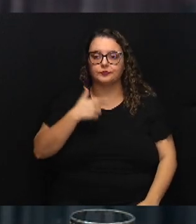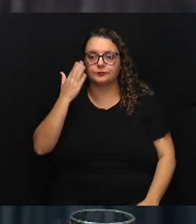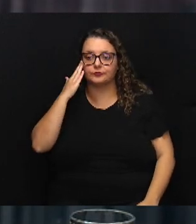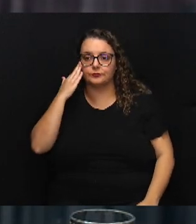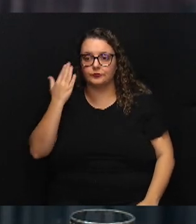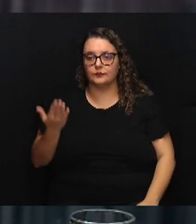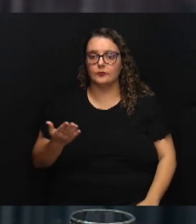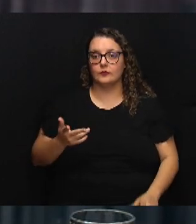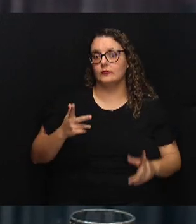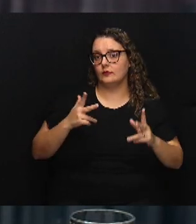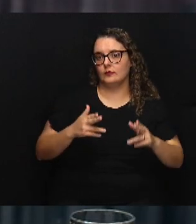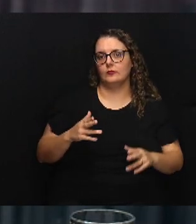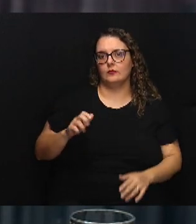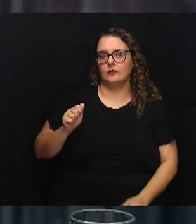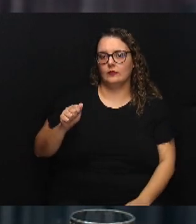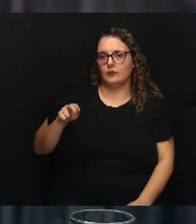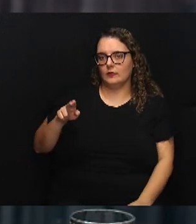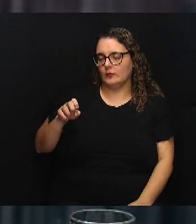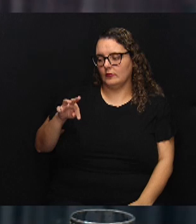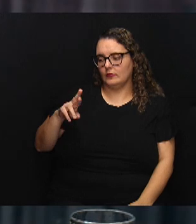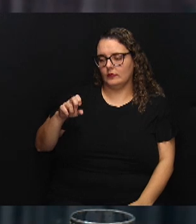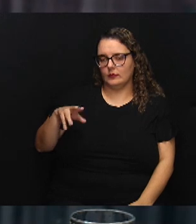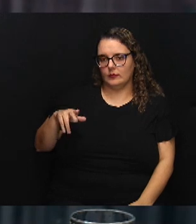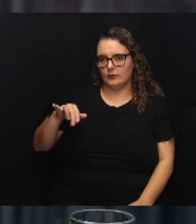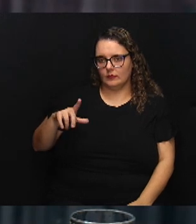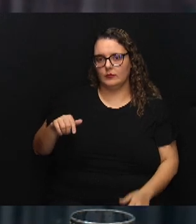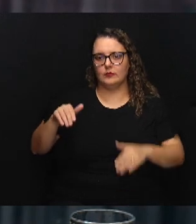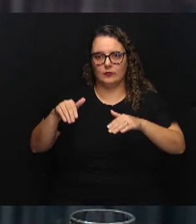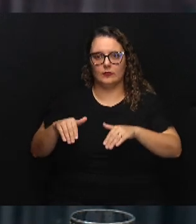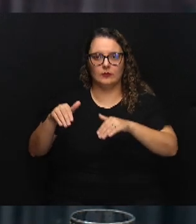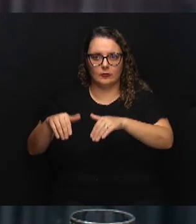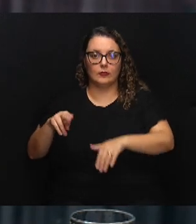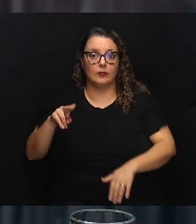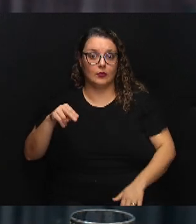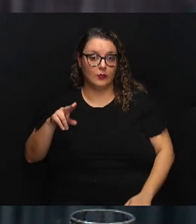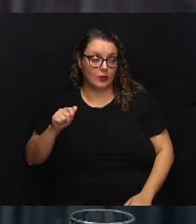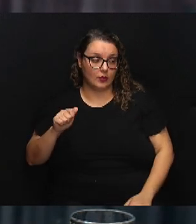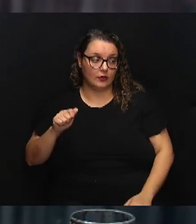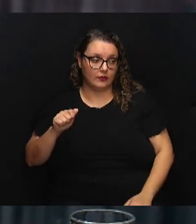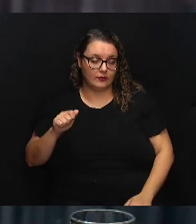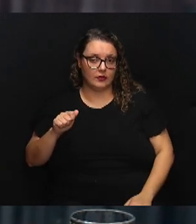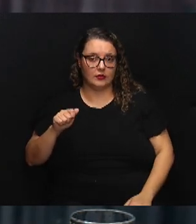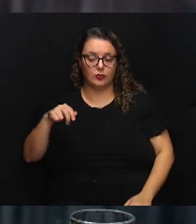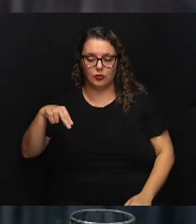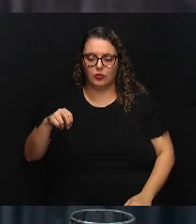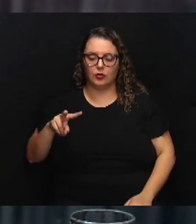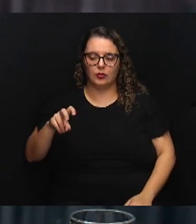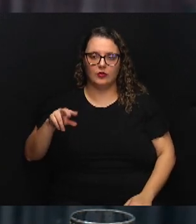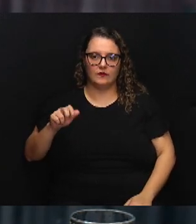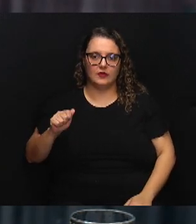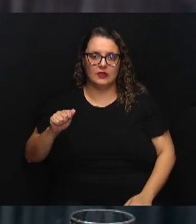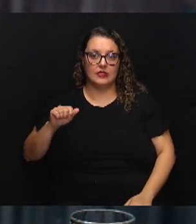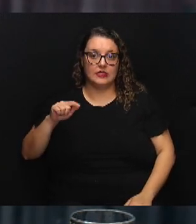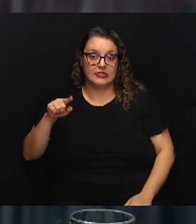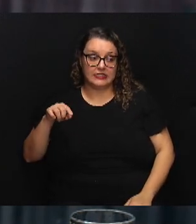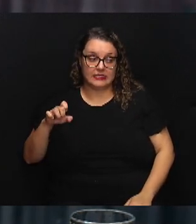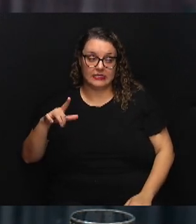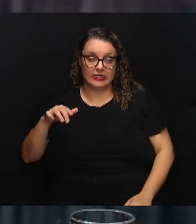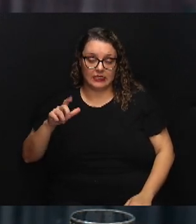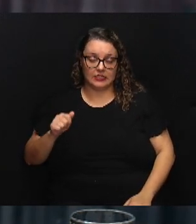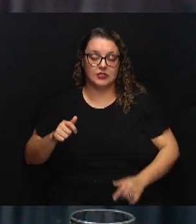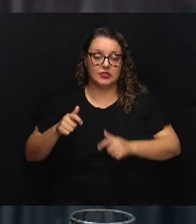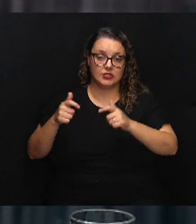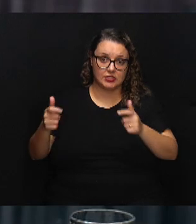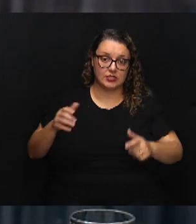destinos como Austrália, Nova Zelândia, Canadá têm crescido bastante, né? São países que a miscigenação